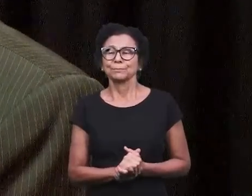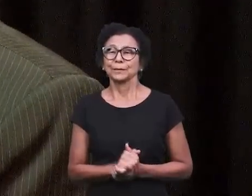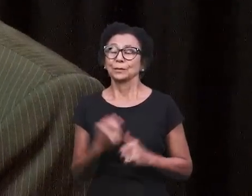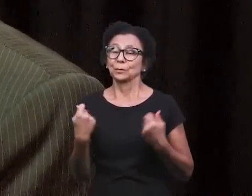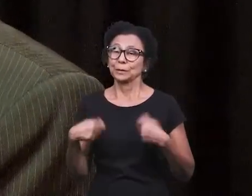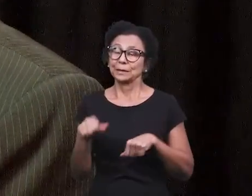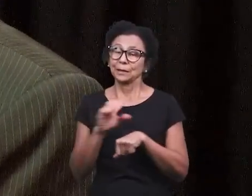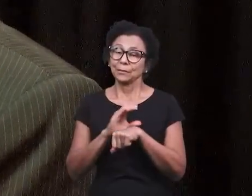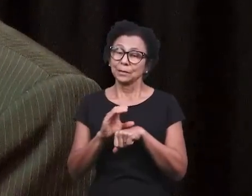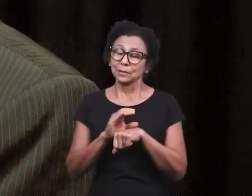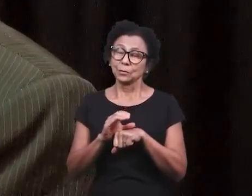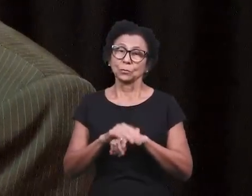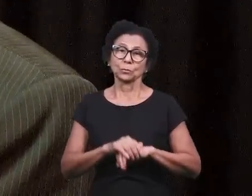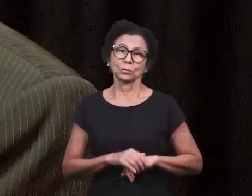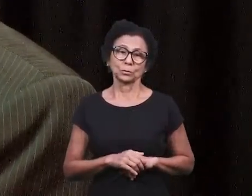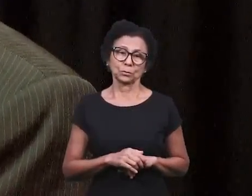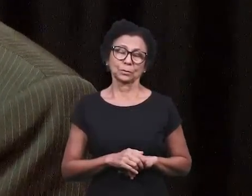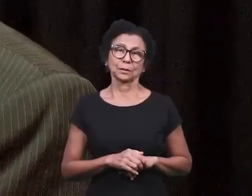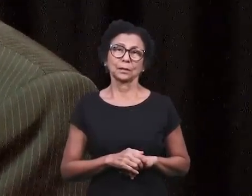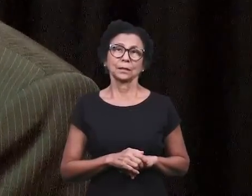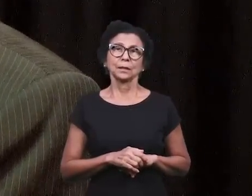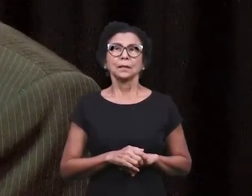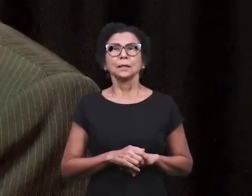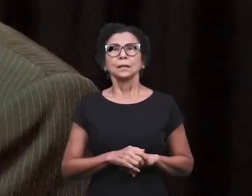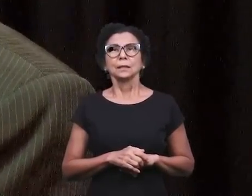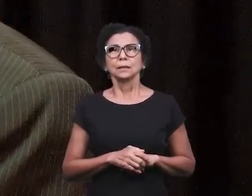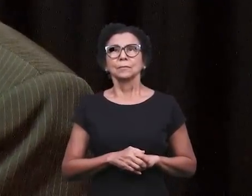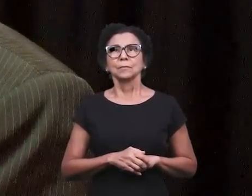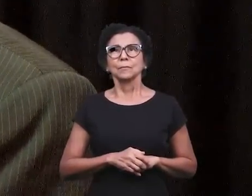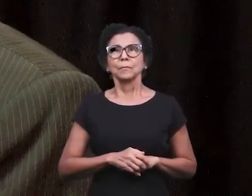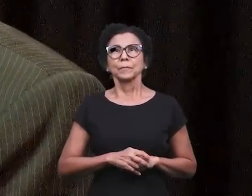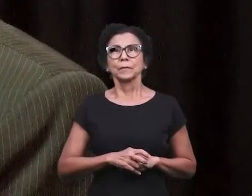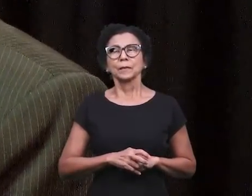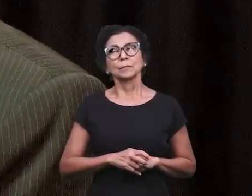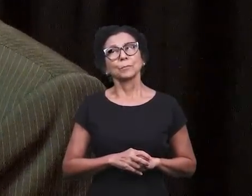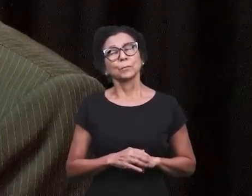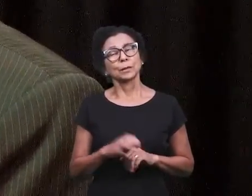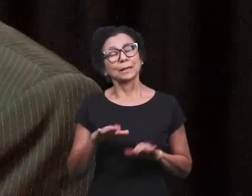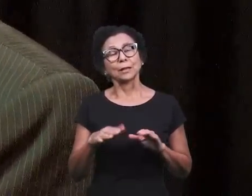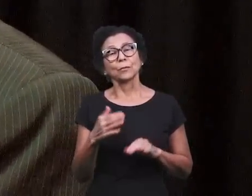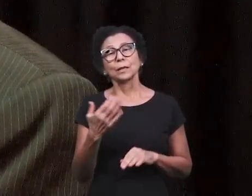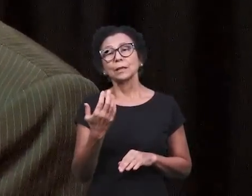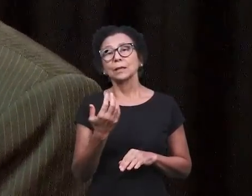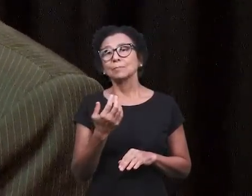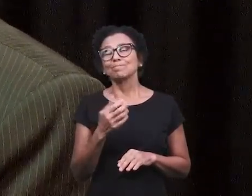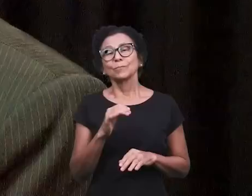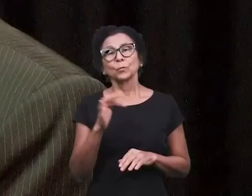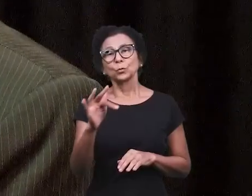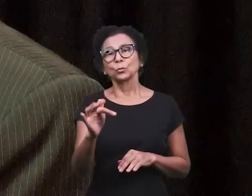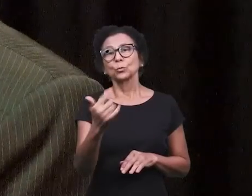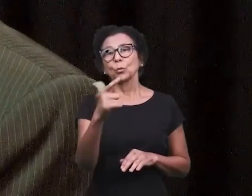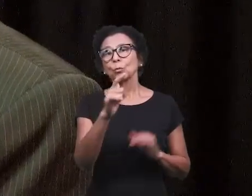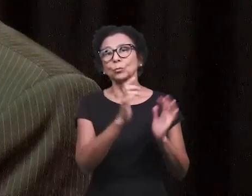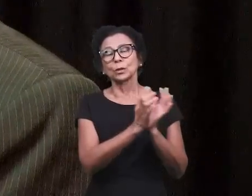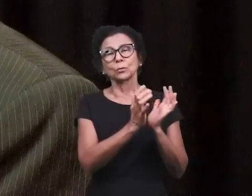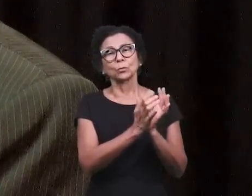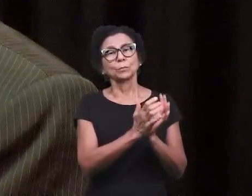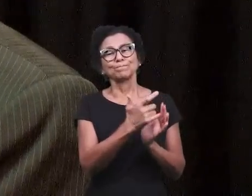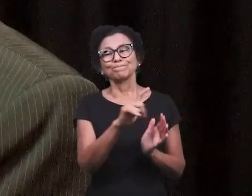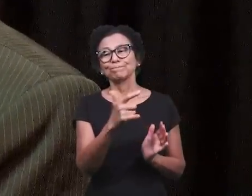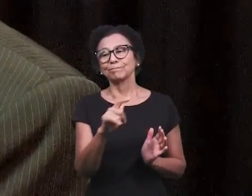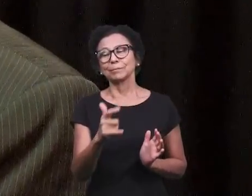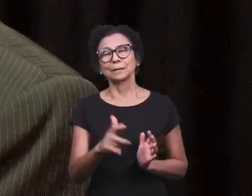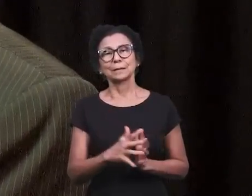momento. Uhum. O Senhor me dizia e me mostrava que provavelmente não haveria outra turma. Então, era preciso buscar por aquilo. Mas